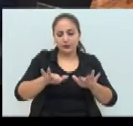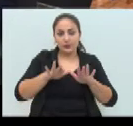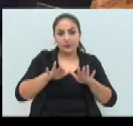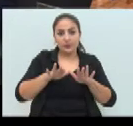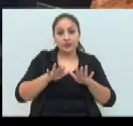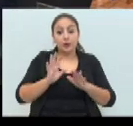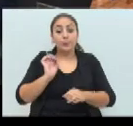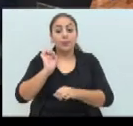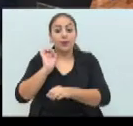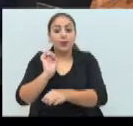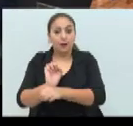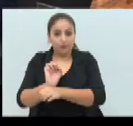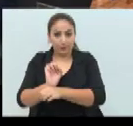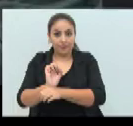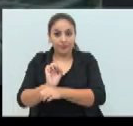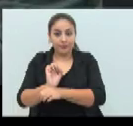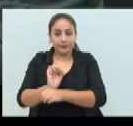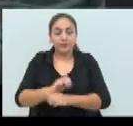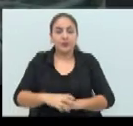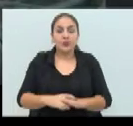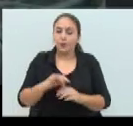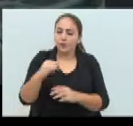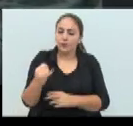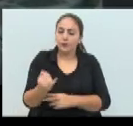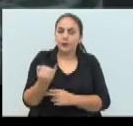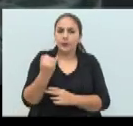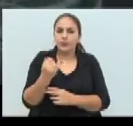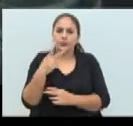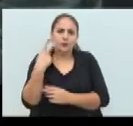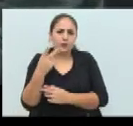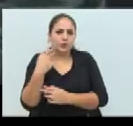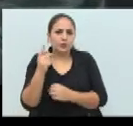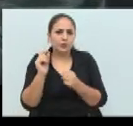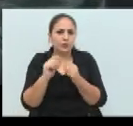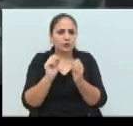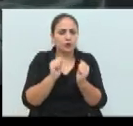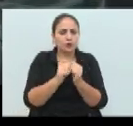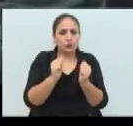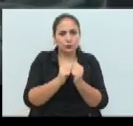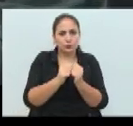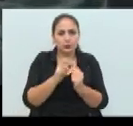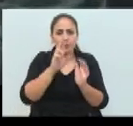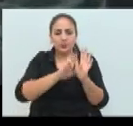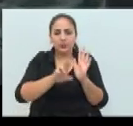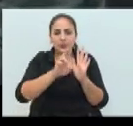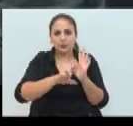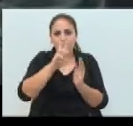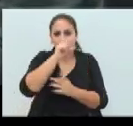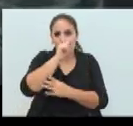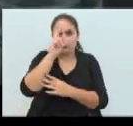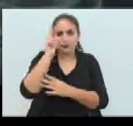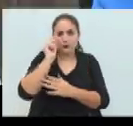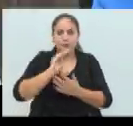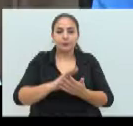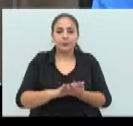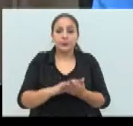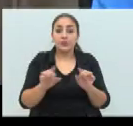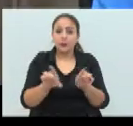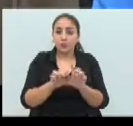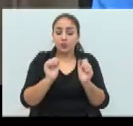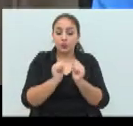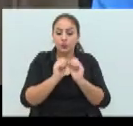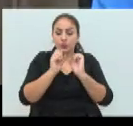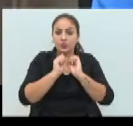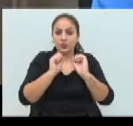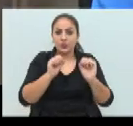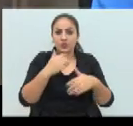sessão plenária foi interrompida. Na oportunidade, os vereadores se reuniram com representantes do Executivo, entre eles